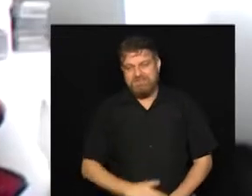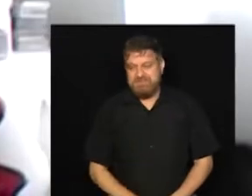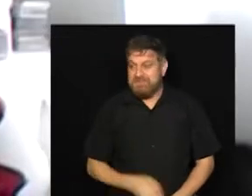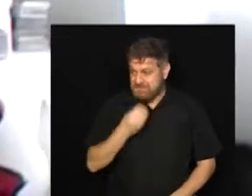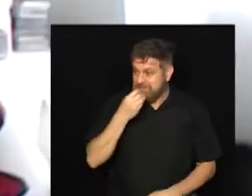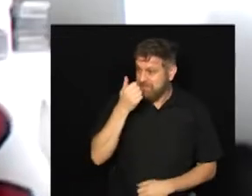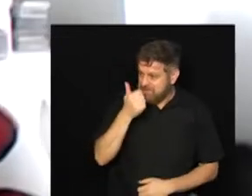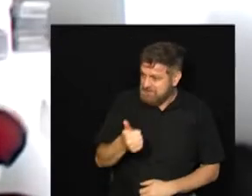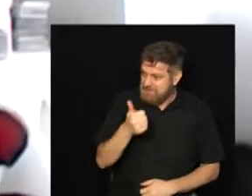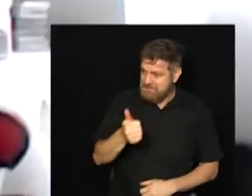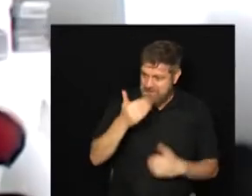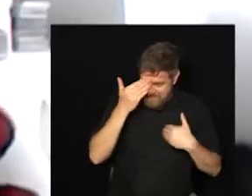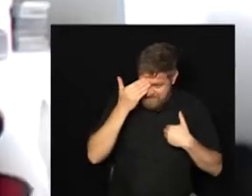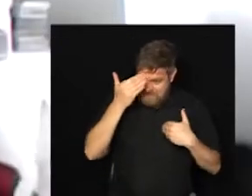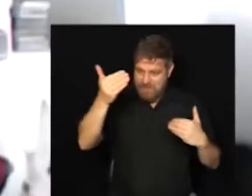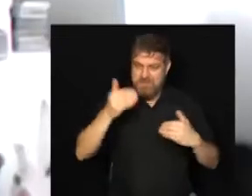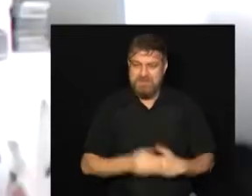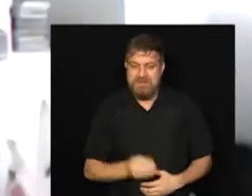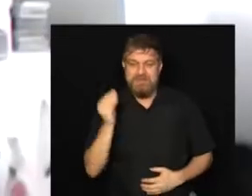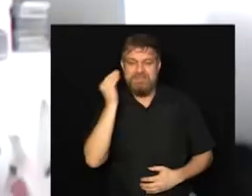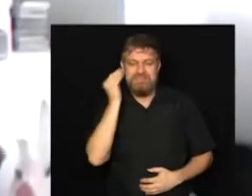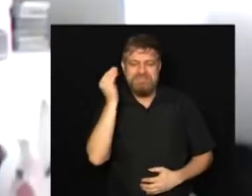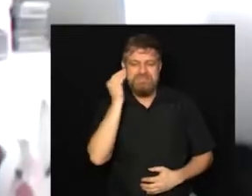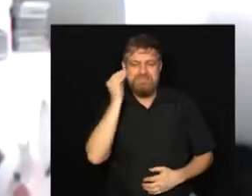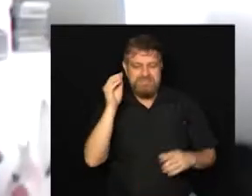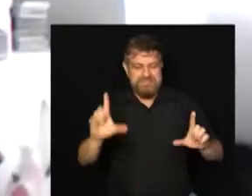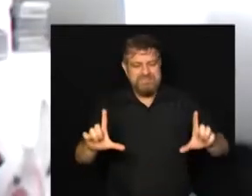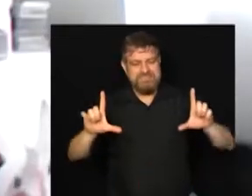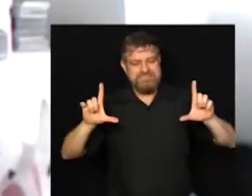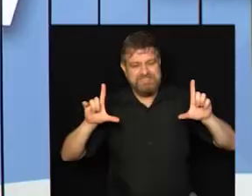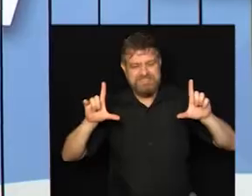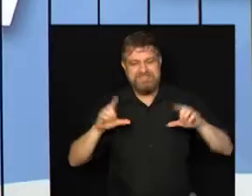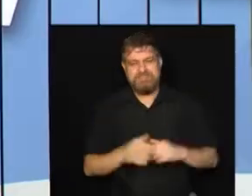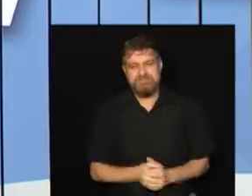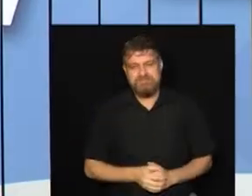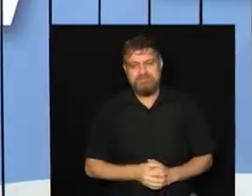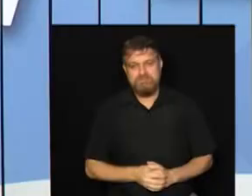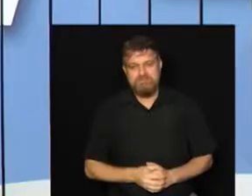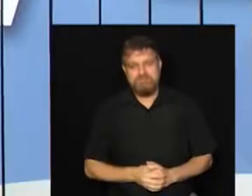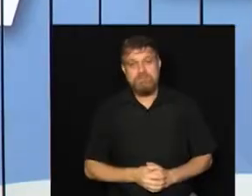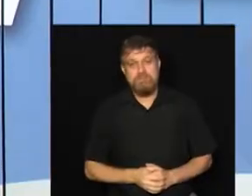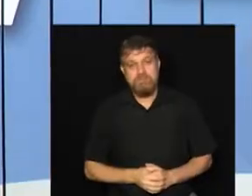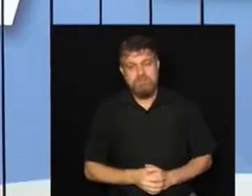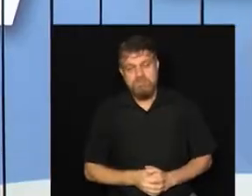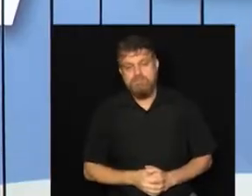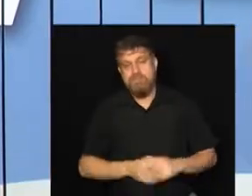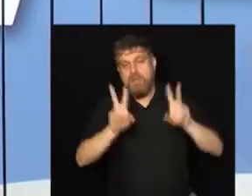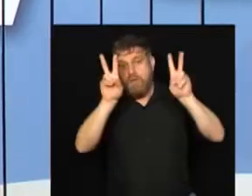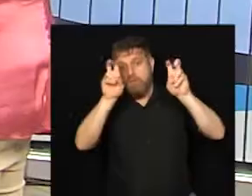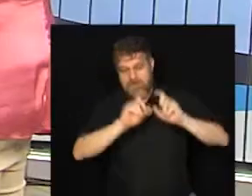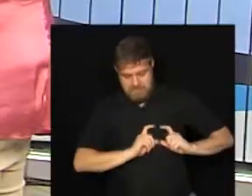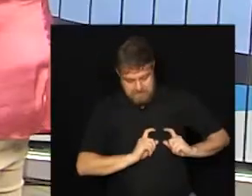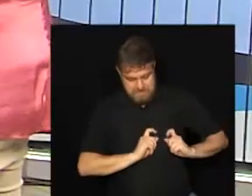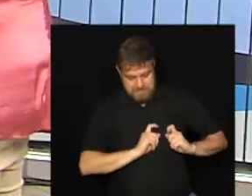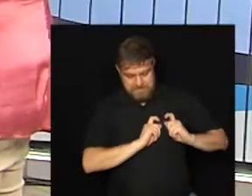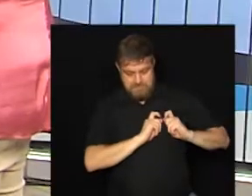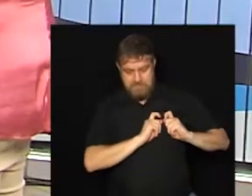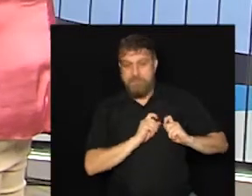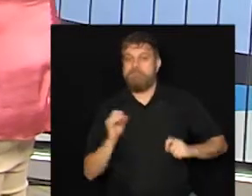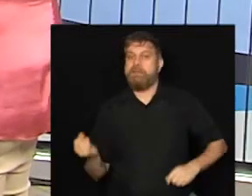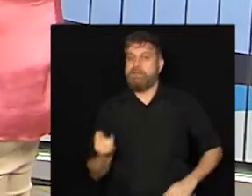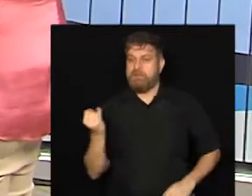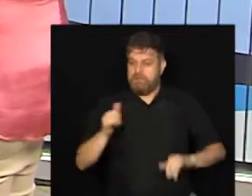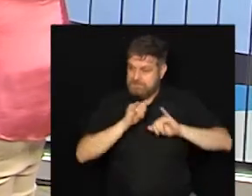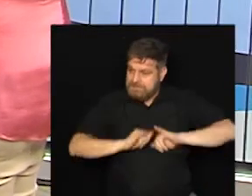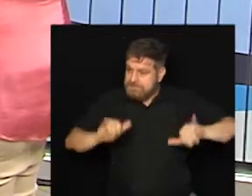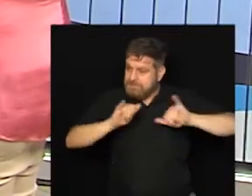Tudo bem, obrigada pela oportunidade mais uma vez de estar com vocês, André. Eu que agradeço, olha, falar do câncer de mama é sempre muito